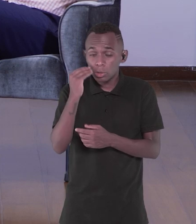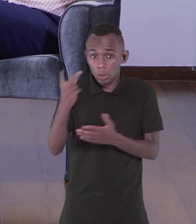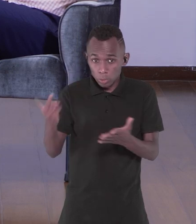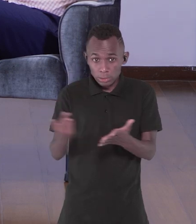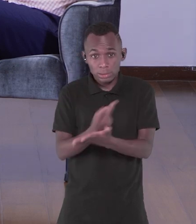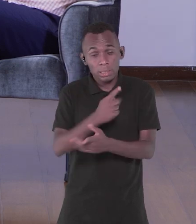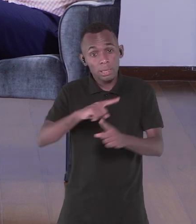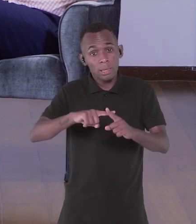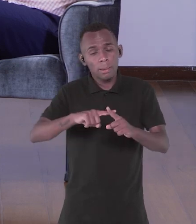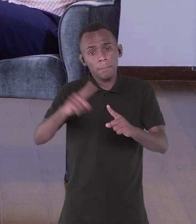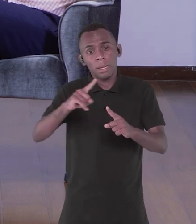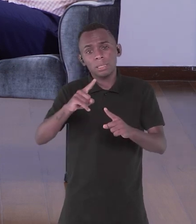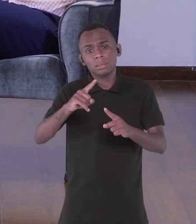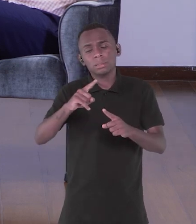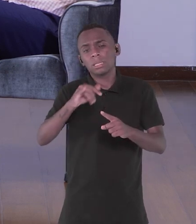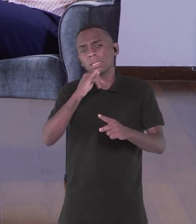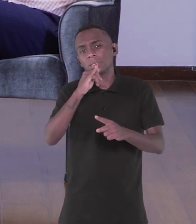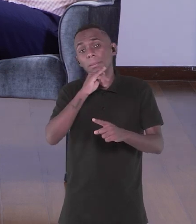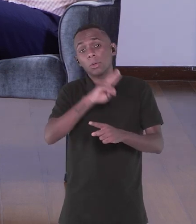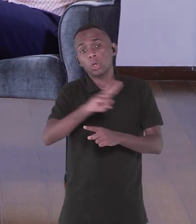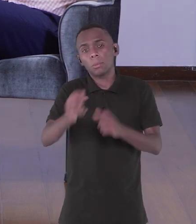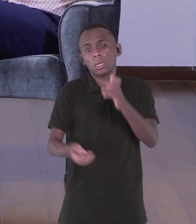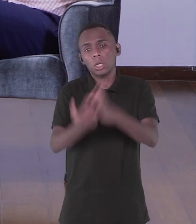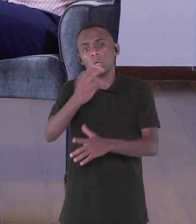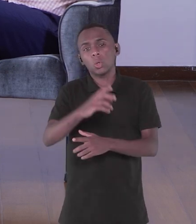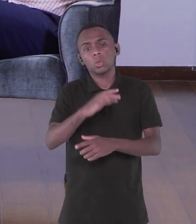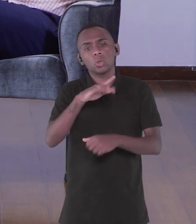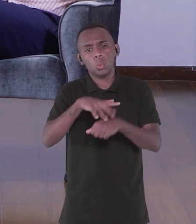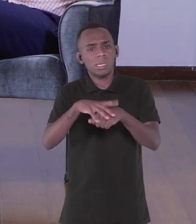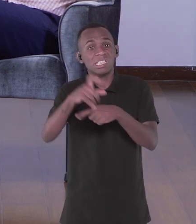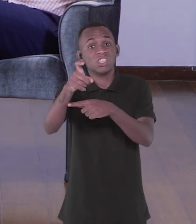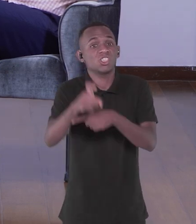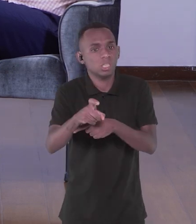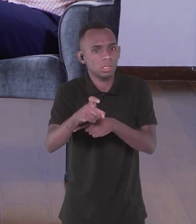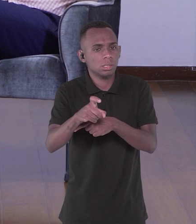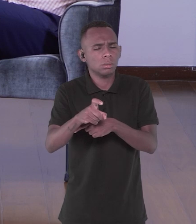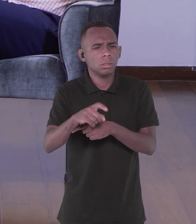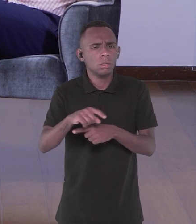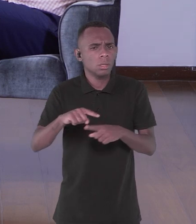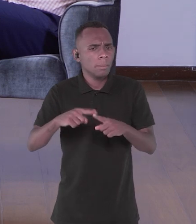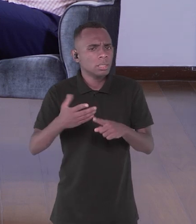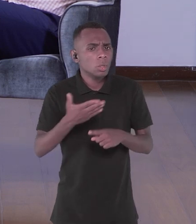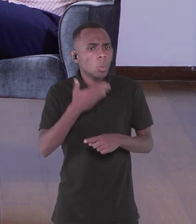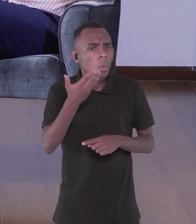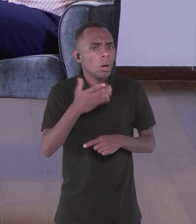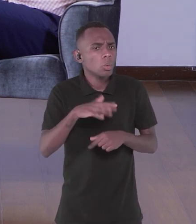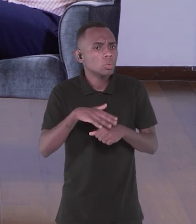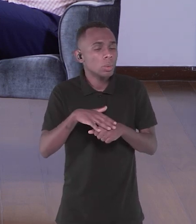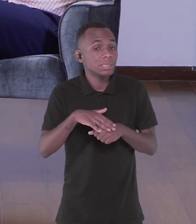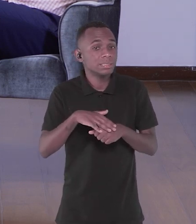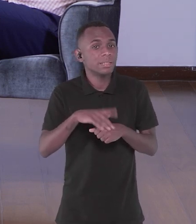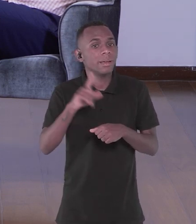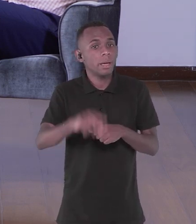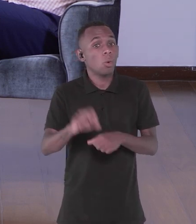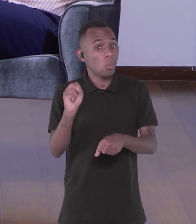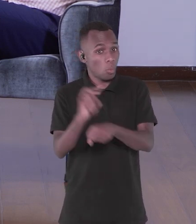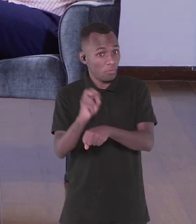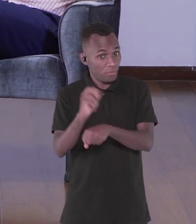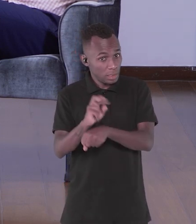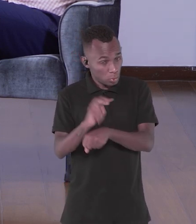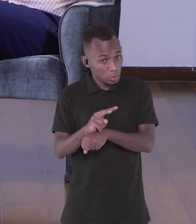era. E eles deram o nome de doença X. Qual era essa doença X? Era um vírus